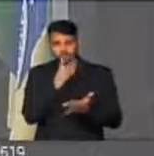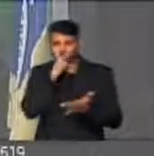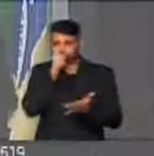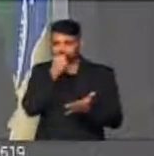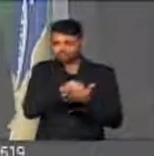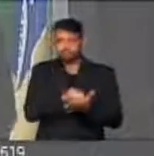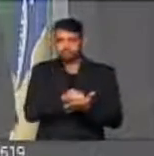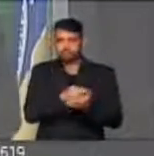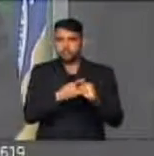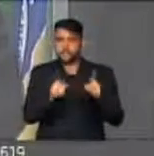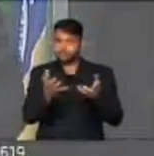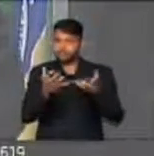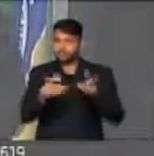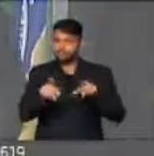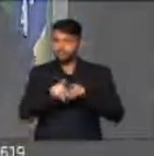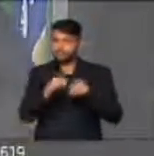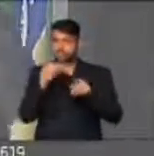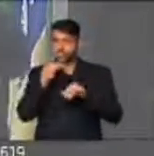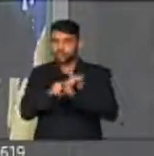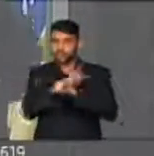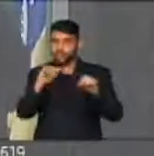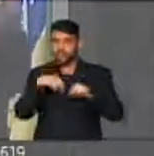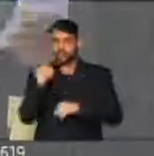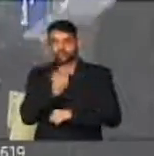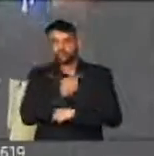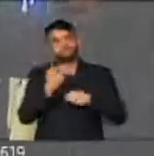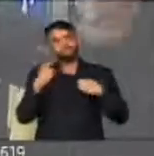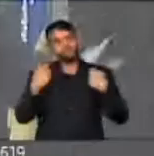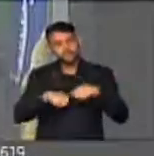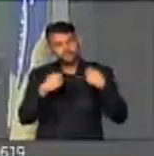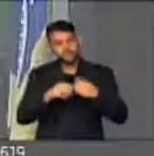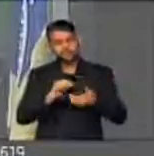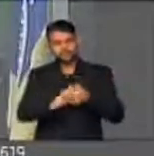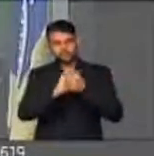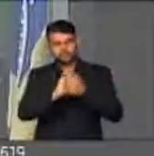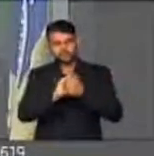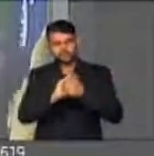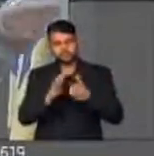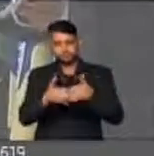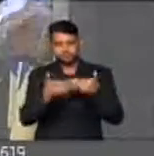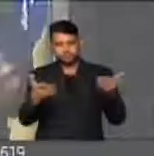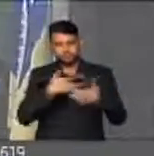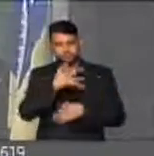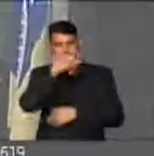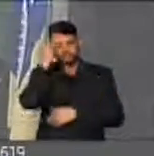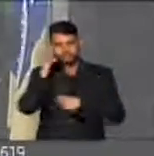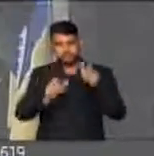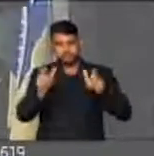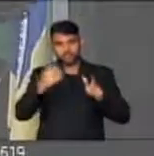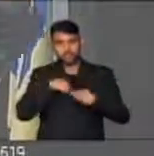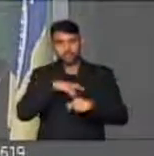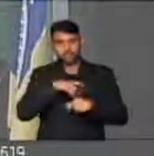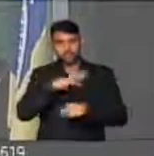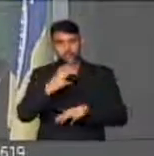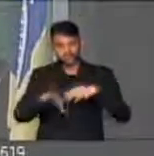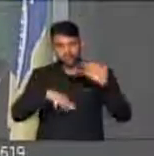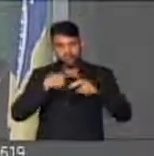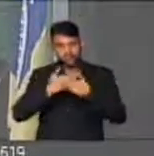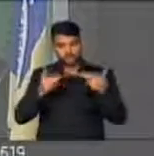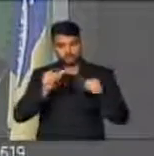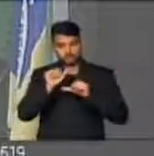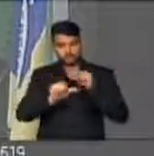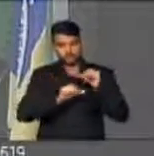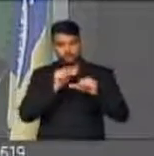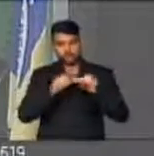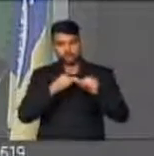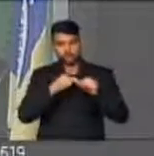firmeza, mas quero aqui também dizer que temos que exaltar e cumprimentar aqueles que, com coragem, se